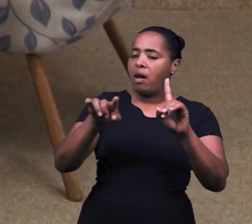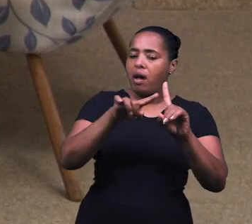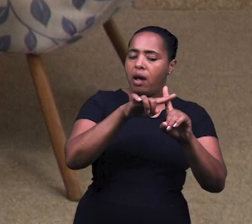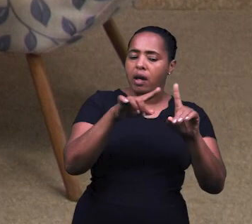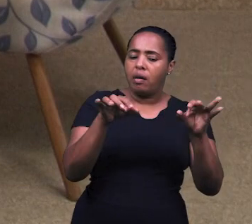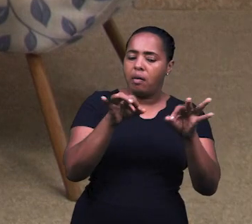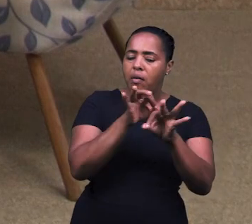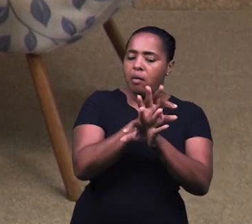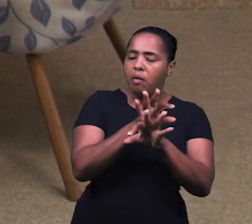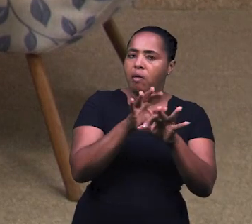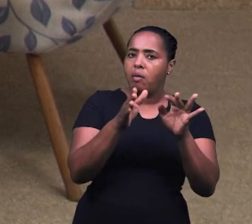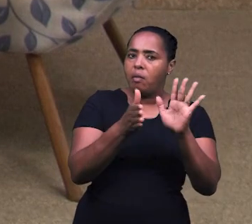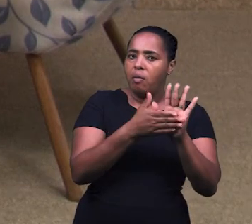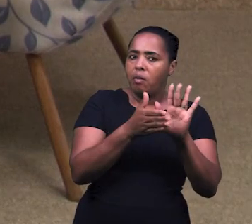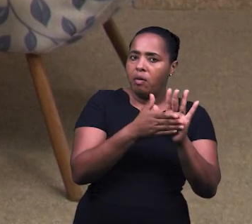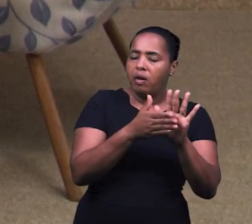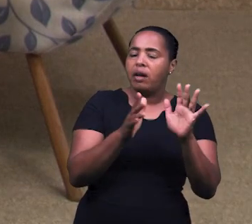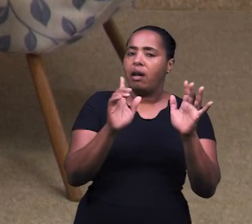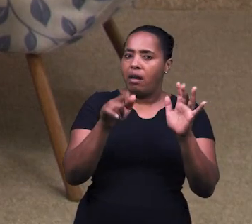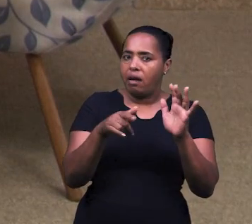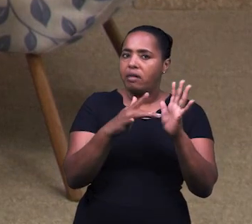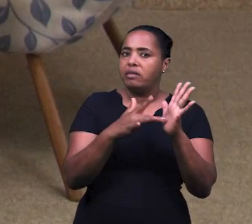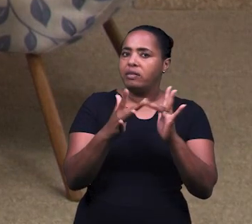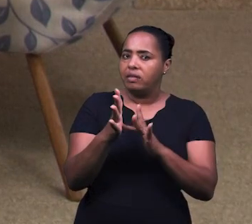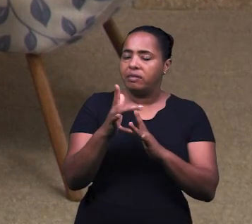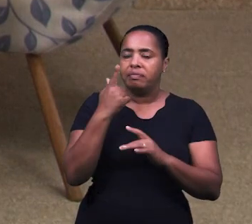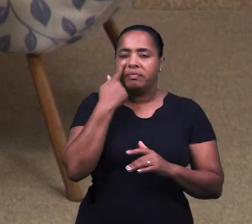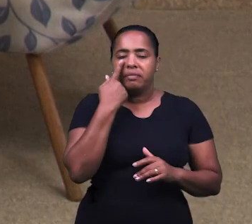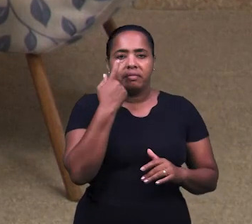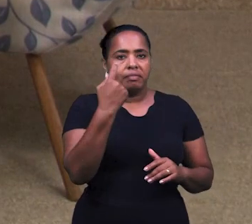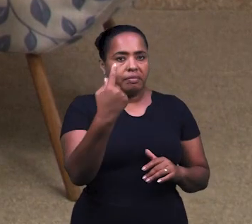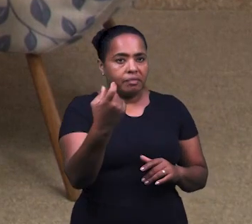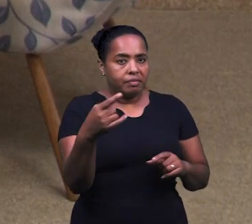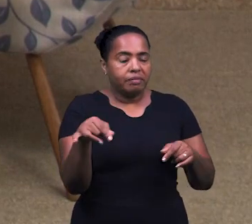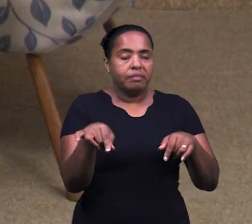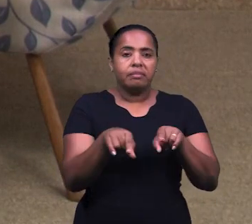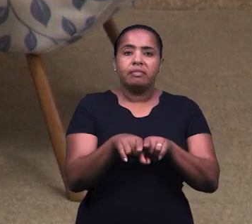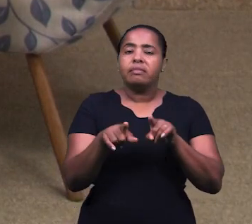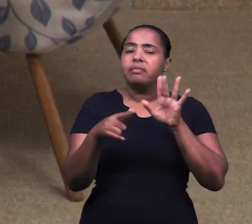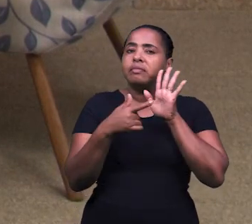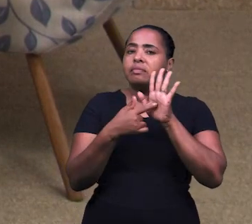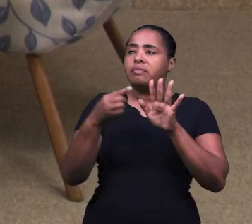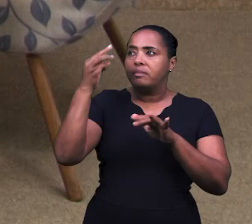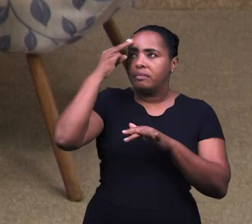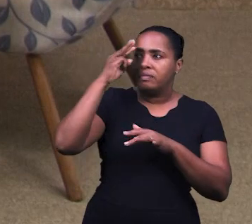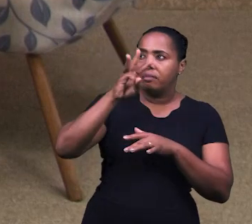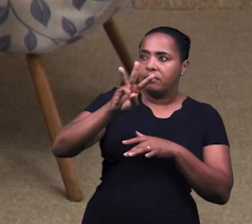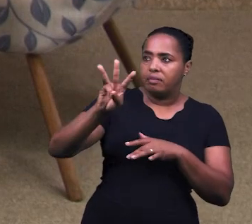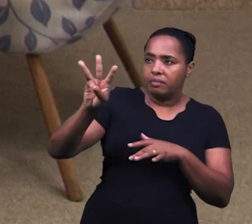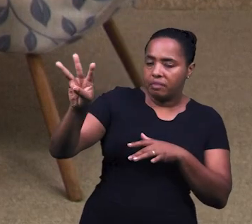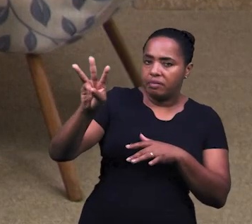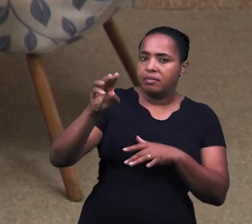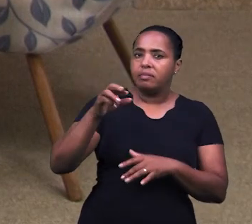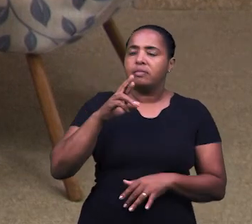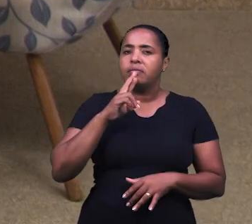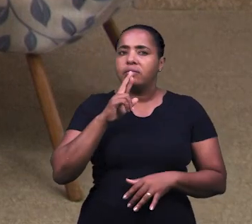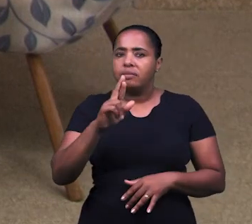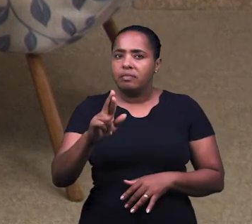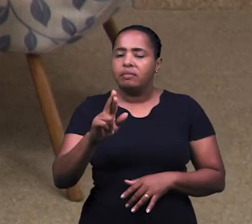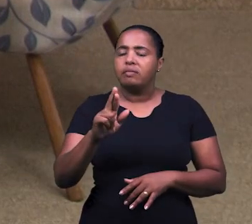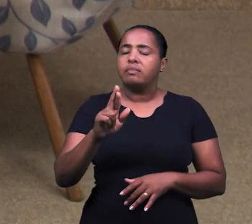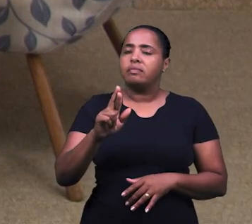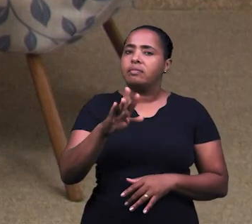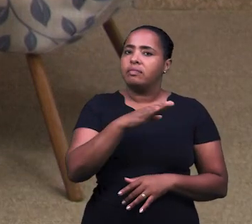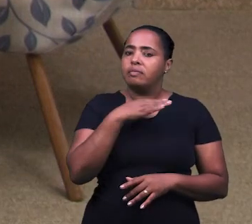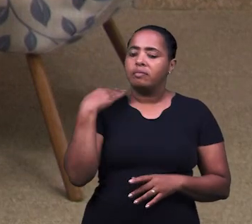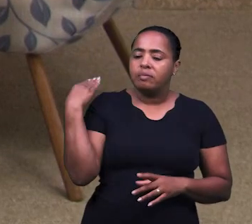quem cumpriu o projeto foi o Senhor Jesus. Interessante também que ele também falou ao terceiro dia da resposta da